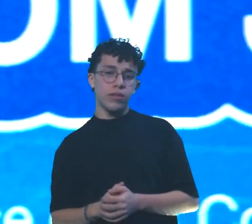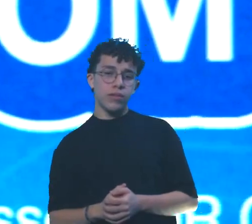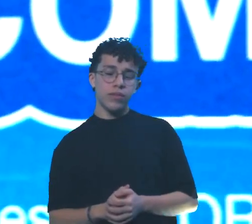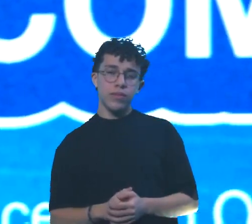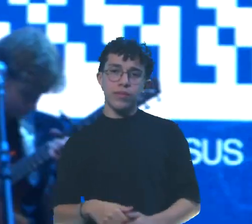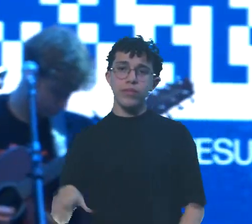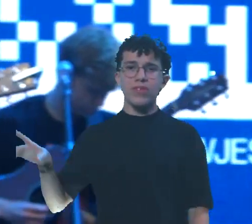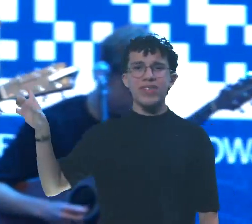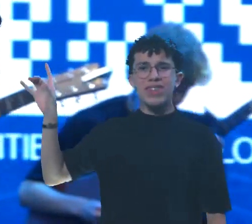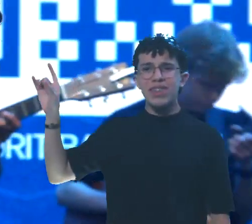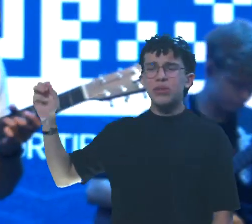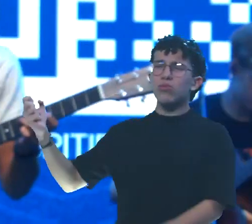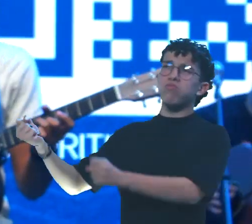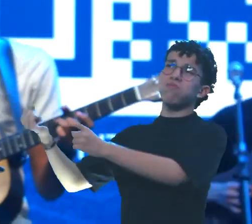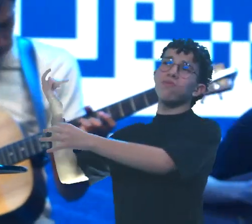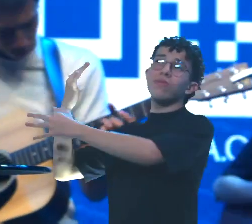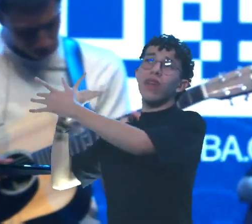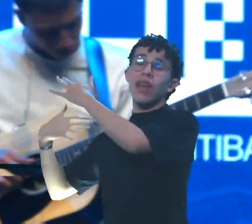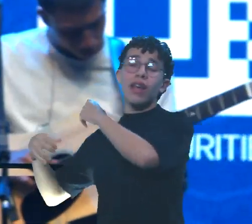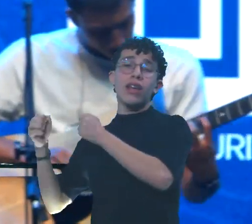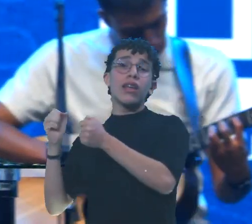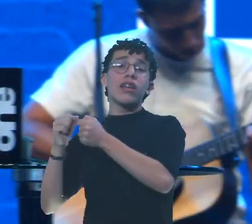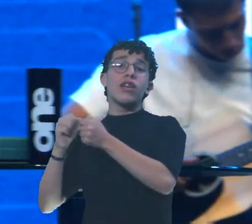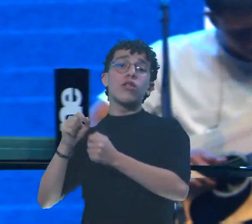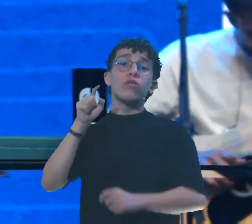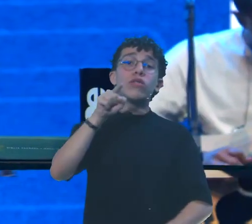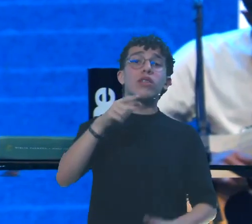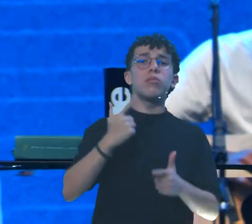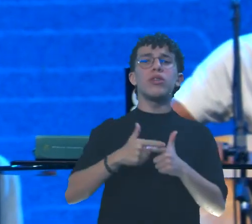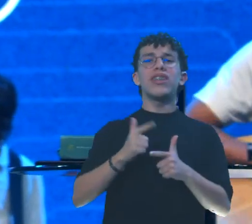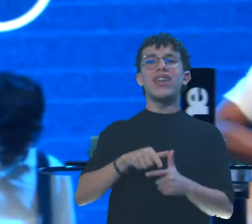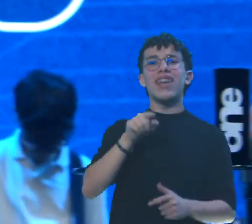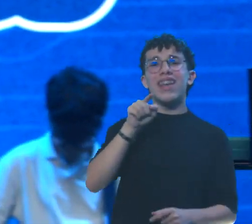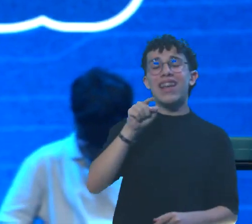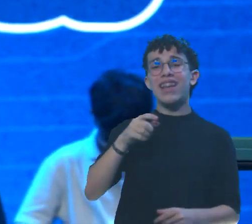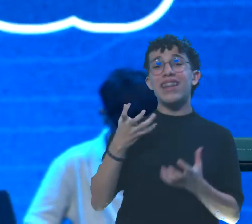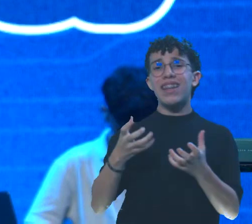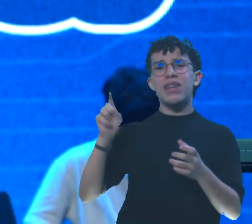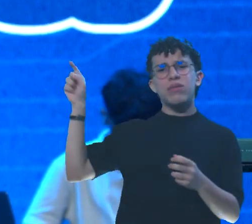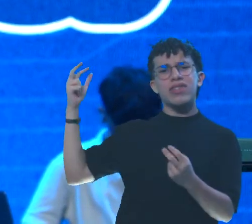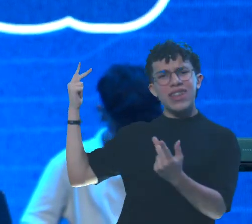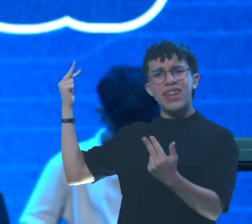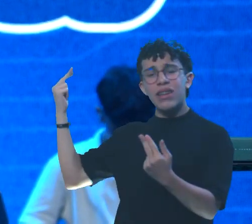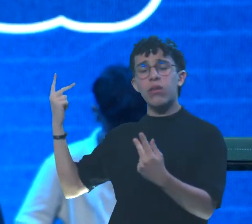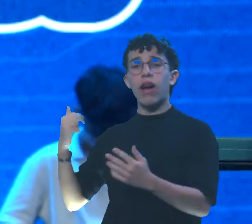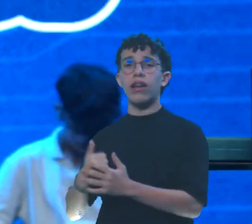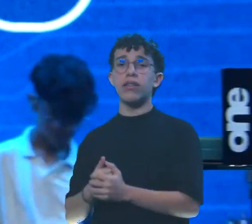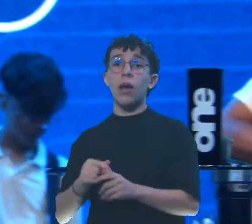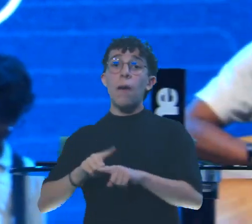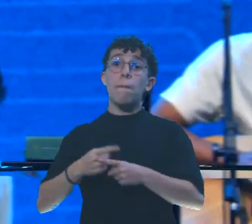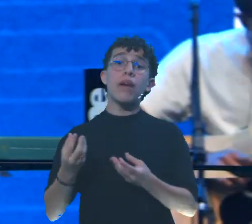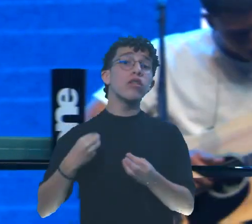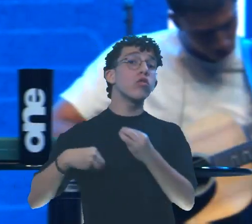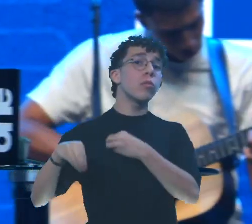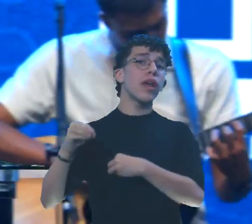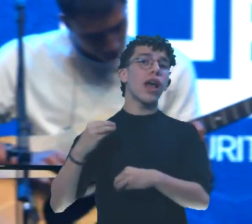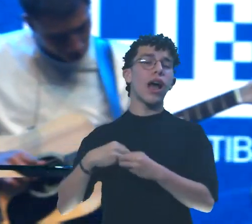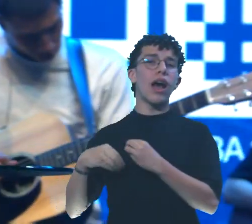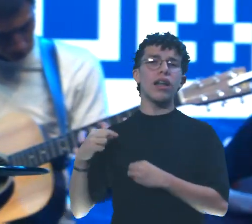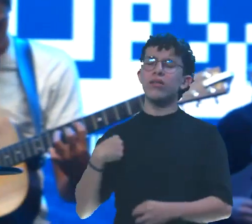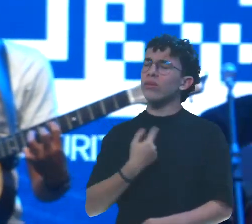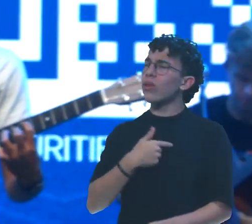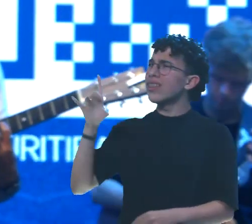Ele um dia te criou para que você fosse imagem e semelhança dEle. Mas por causa do pecado nós